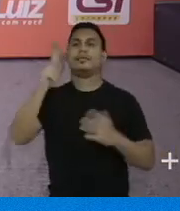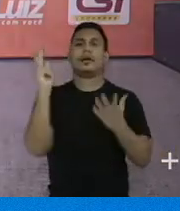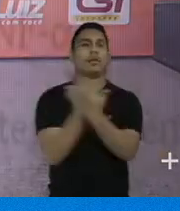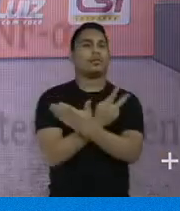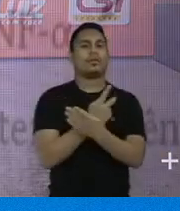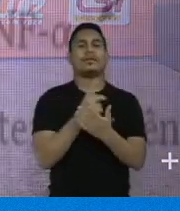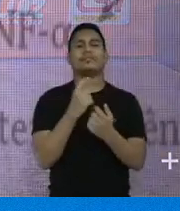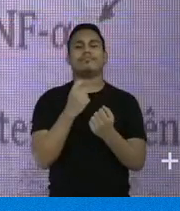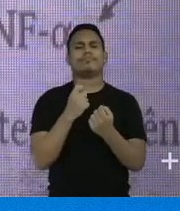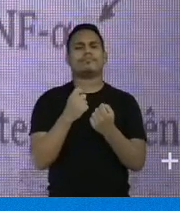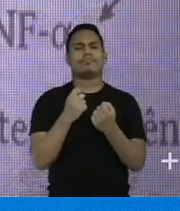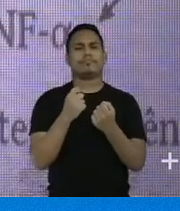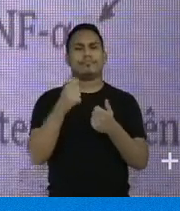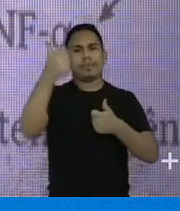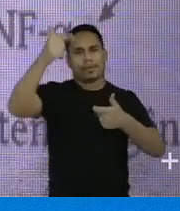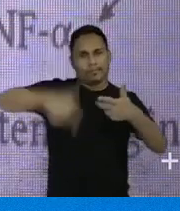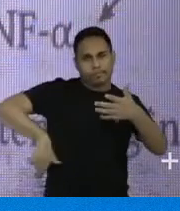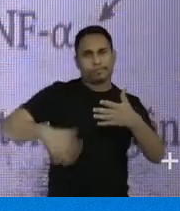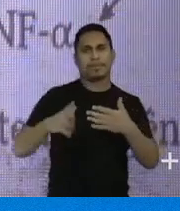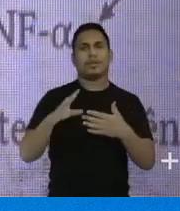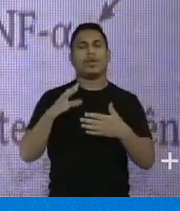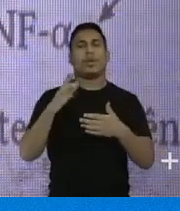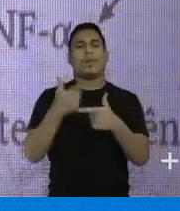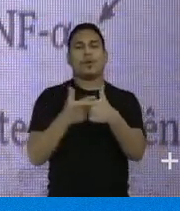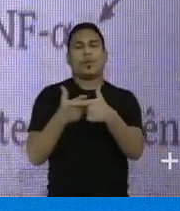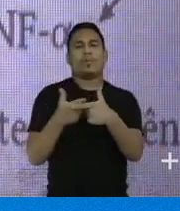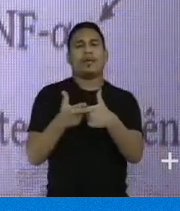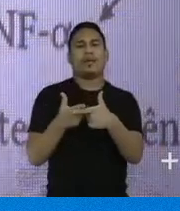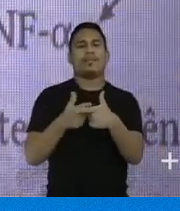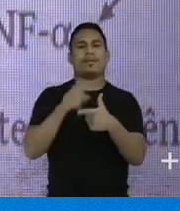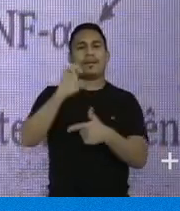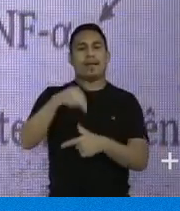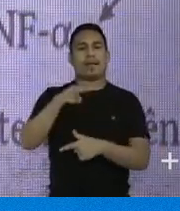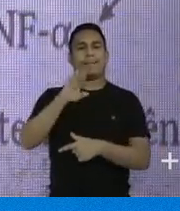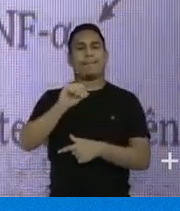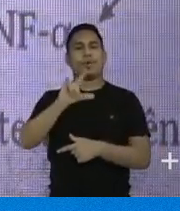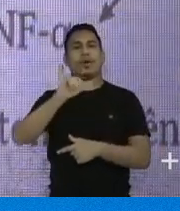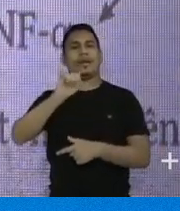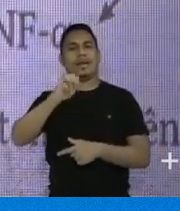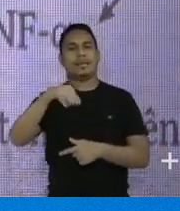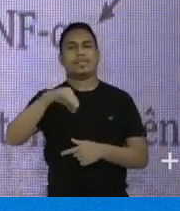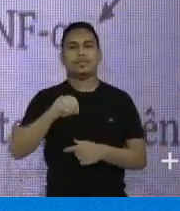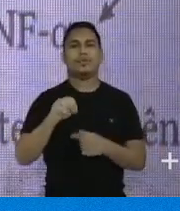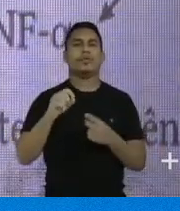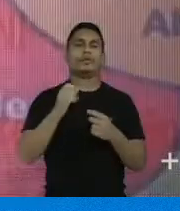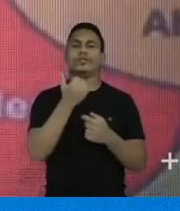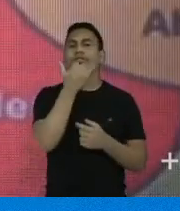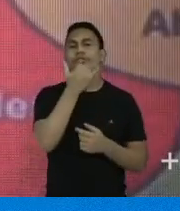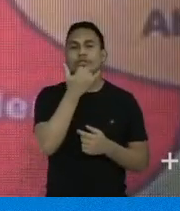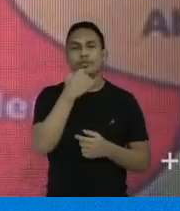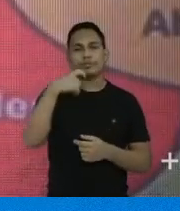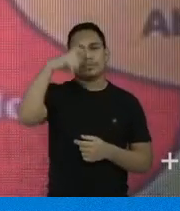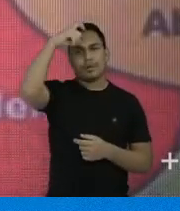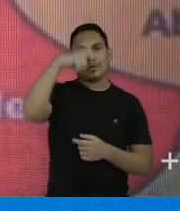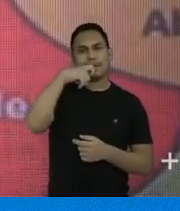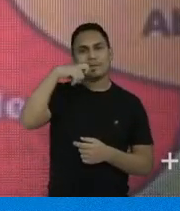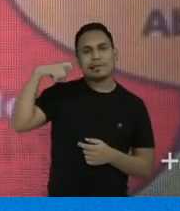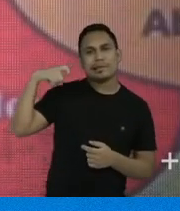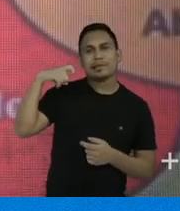os tromboembolismos, né, e aí os AVCs e todas as consequências.